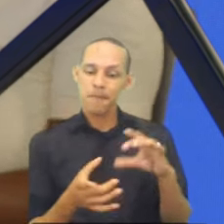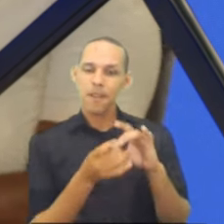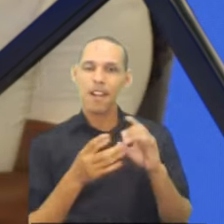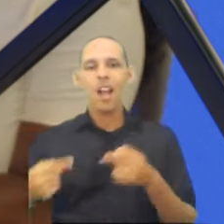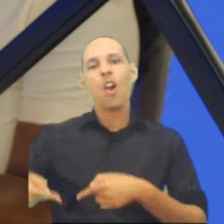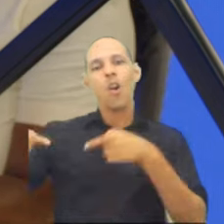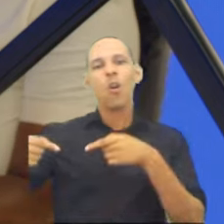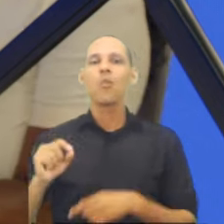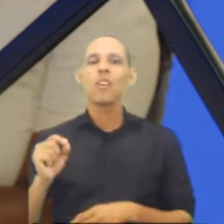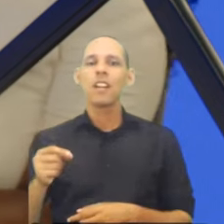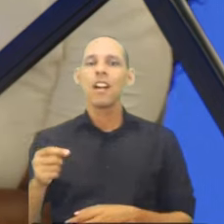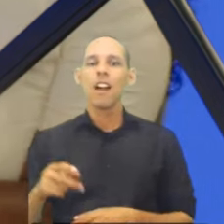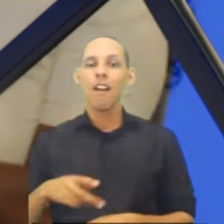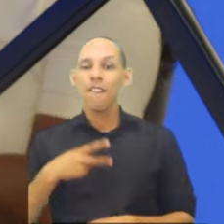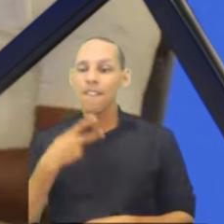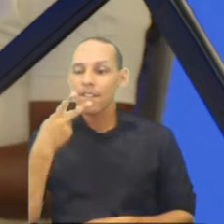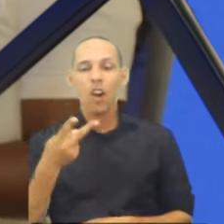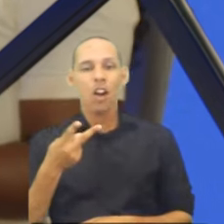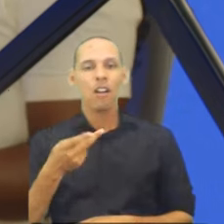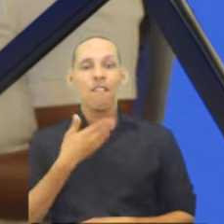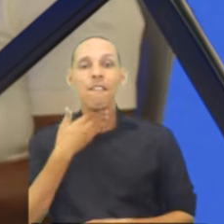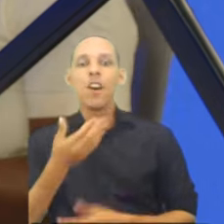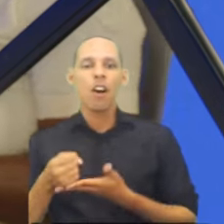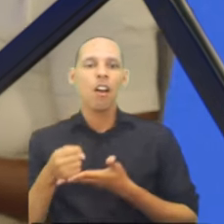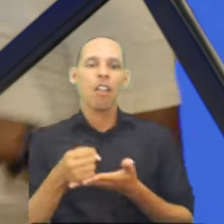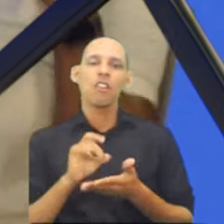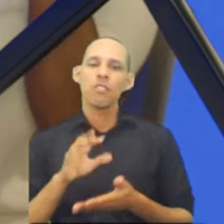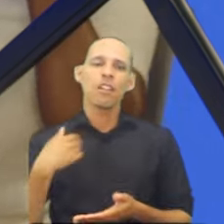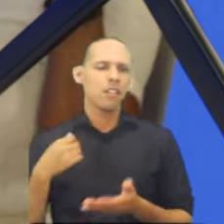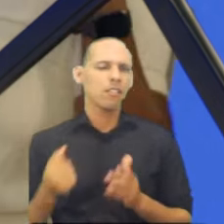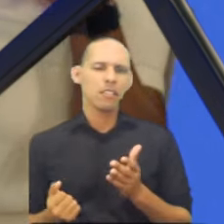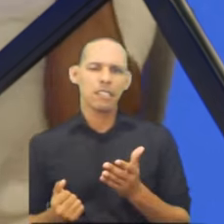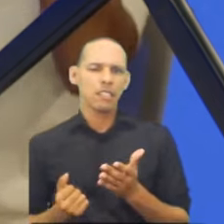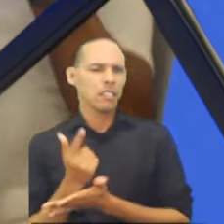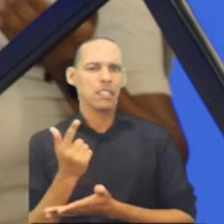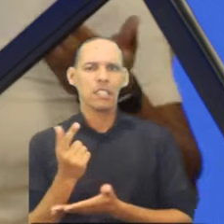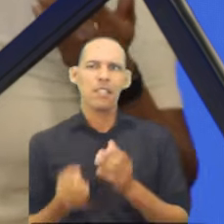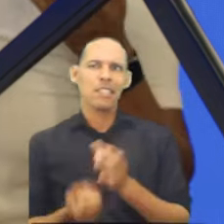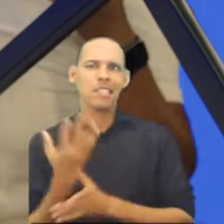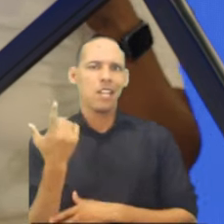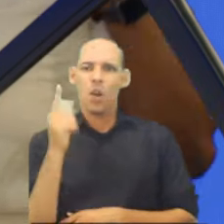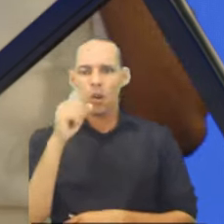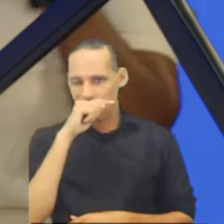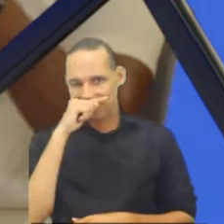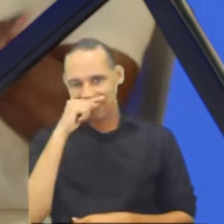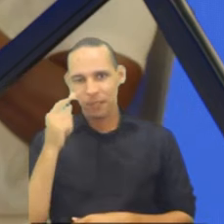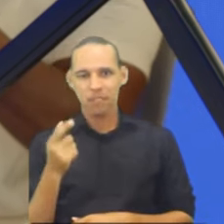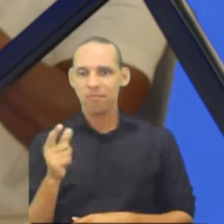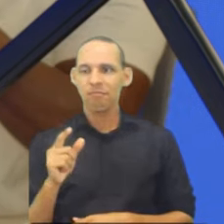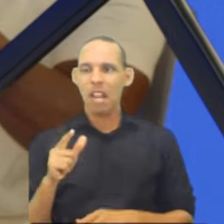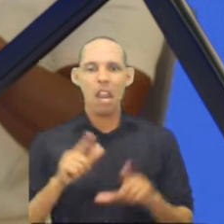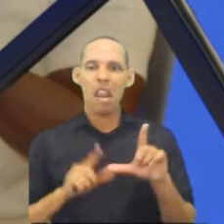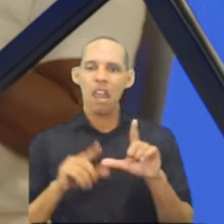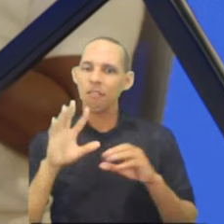pertencimento é o contraponto ao dity wash acho que é isso Não criaria Eu particularmente não criaria um outro não inseriria